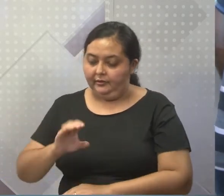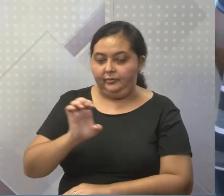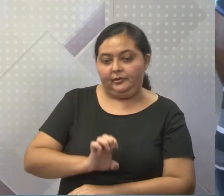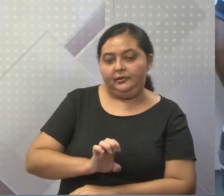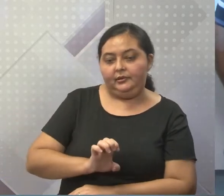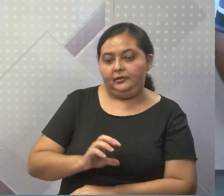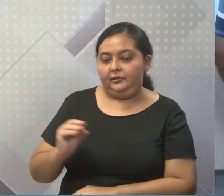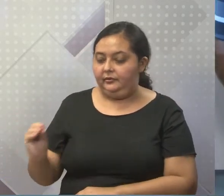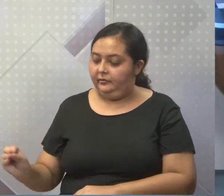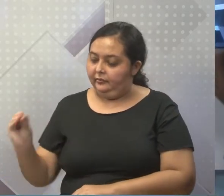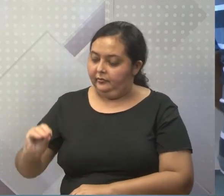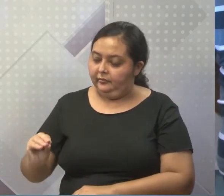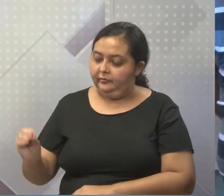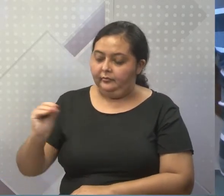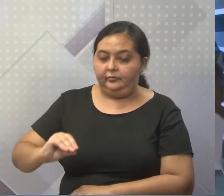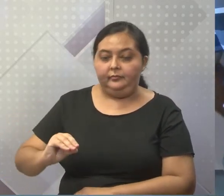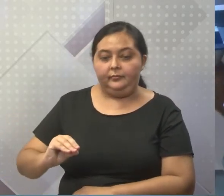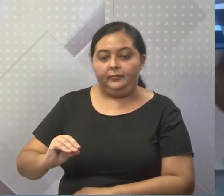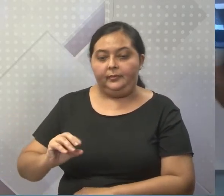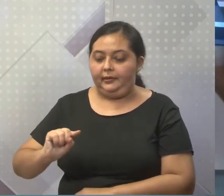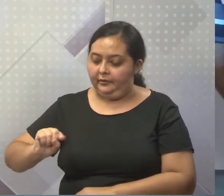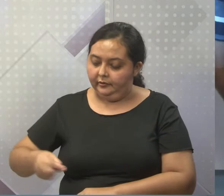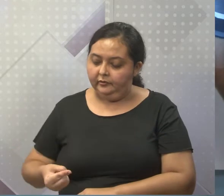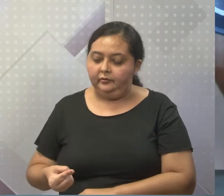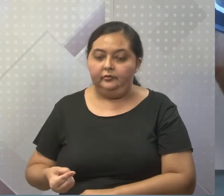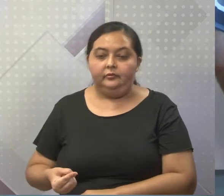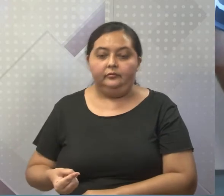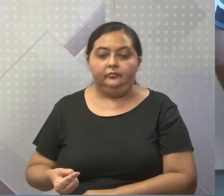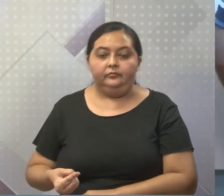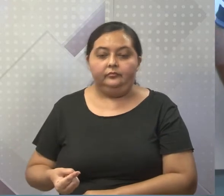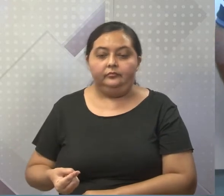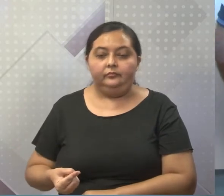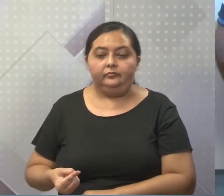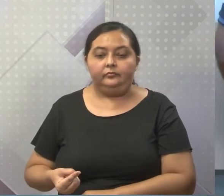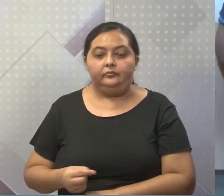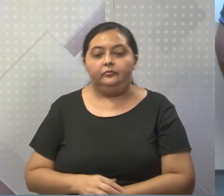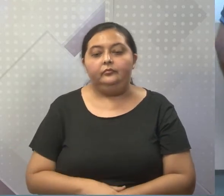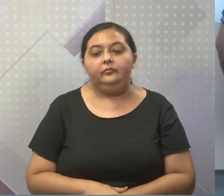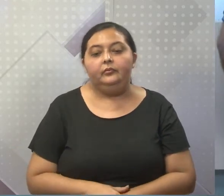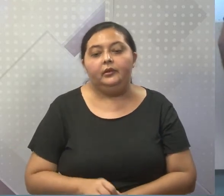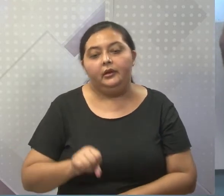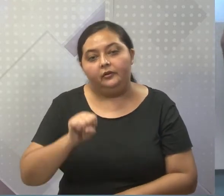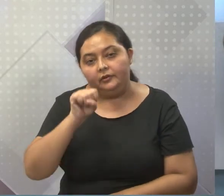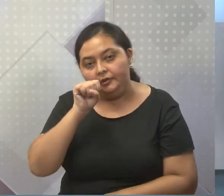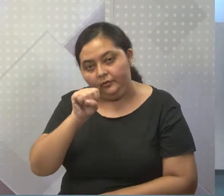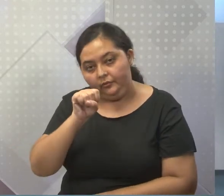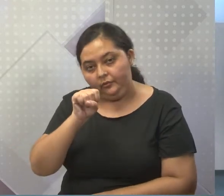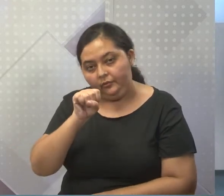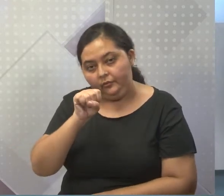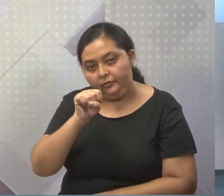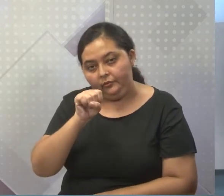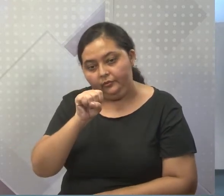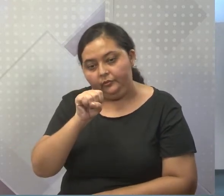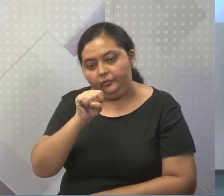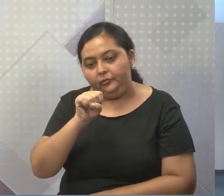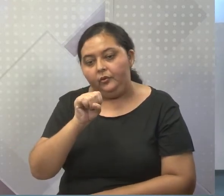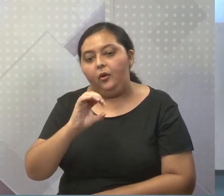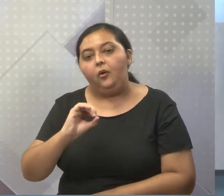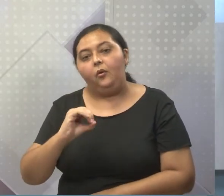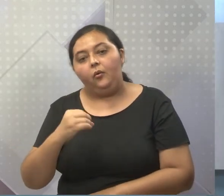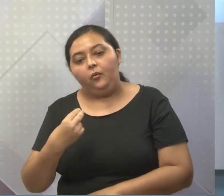pulando para cá, isso aqui para mim vai ser o seguinte, pessoal. Vai ser 8, né? Ou